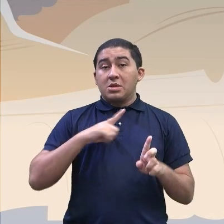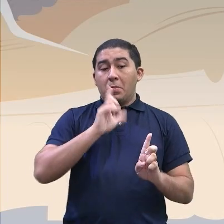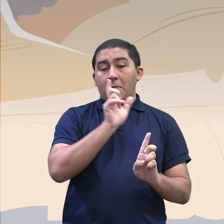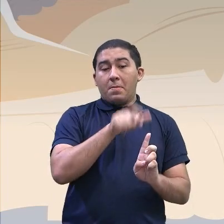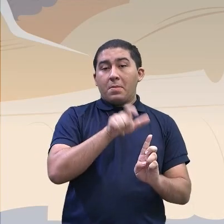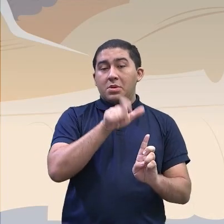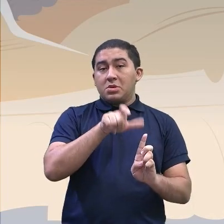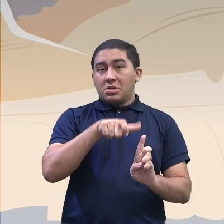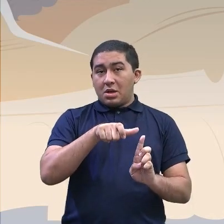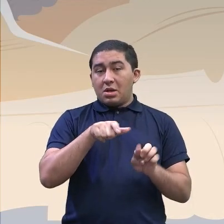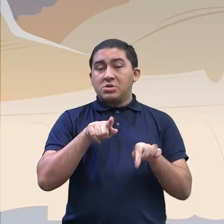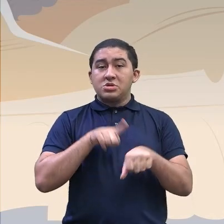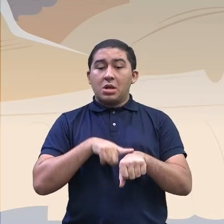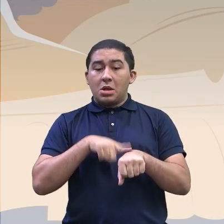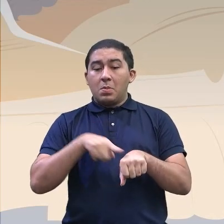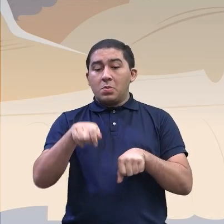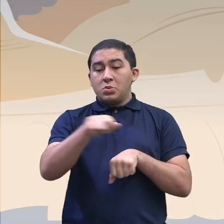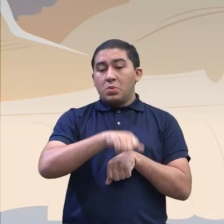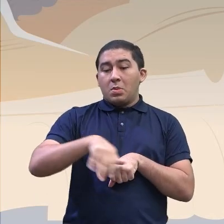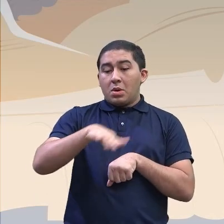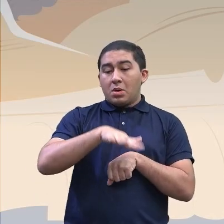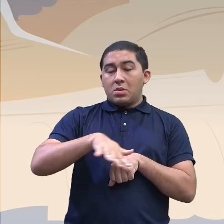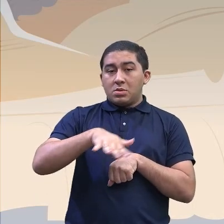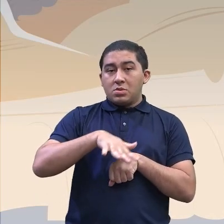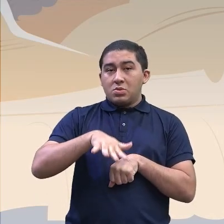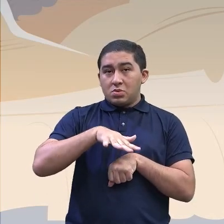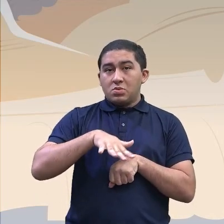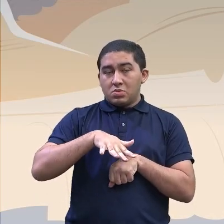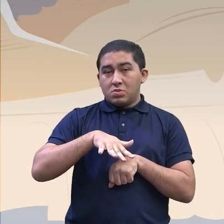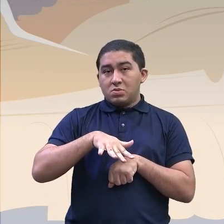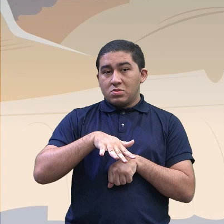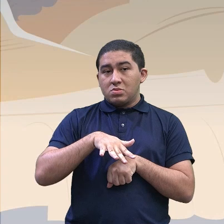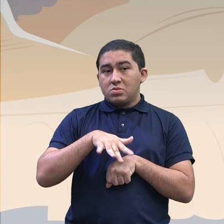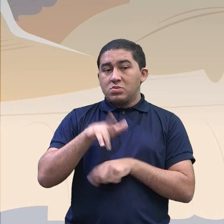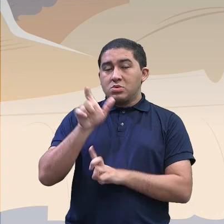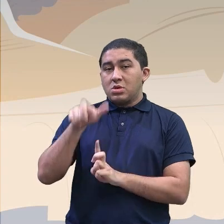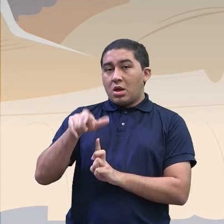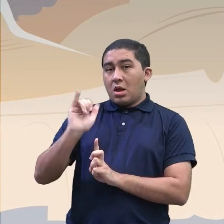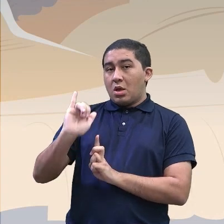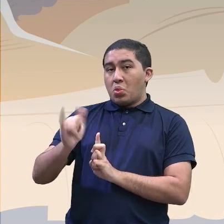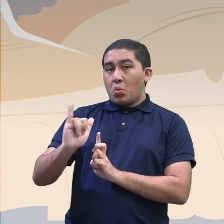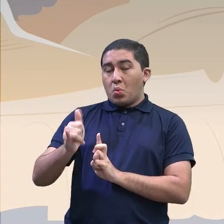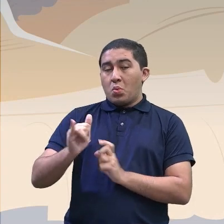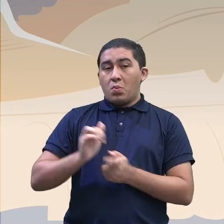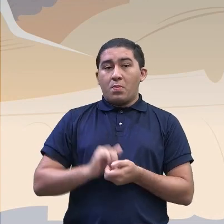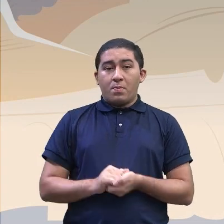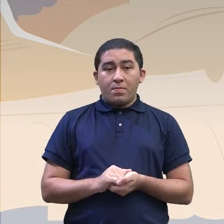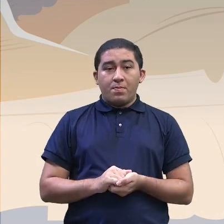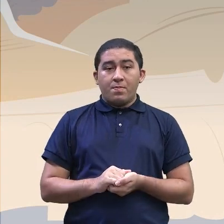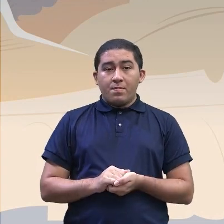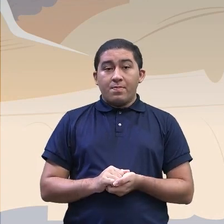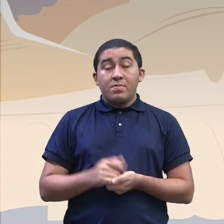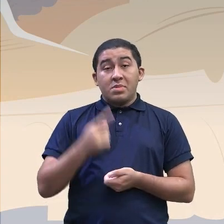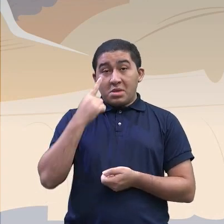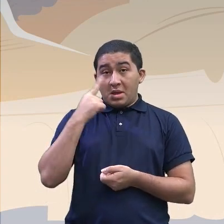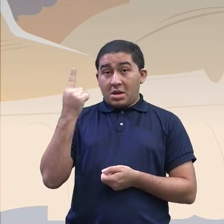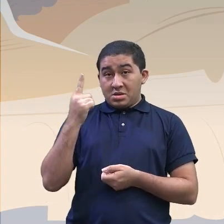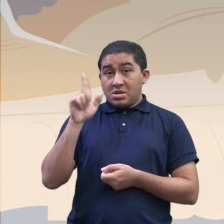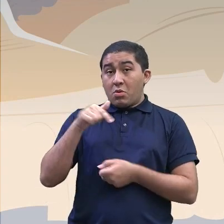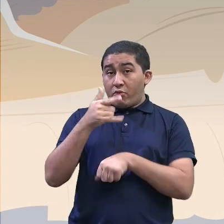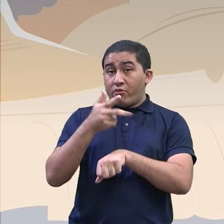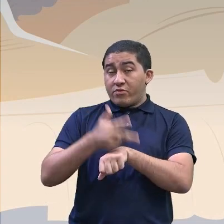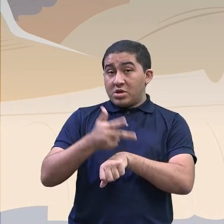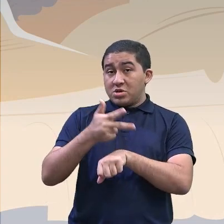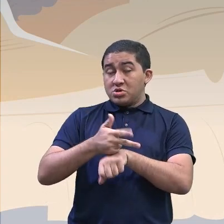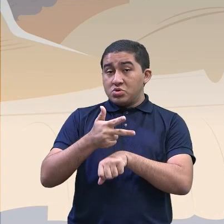ter o tempo, o espaço, né? O narrador. Aqui a gente fez em forma de animação, né?